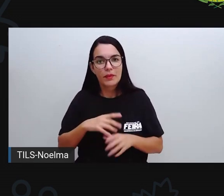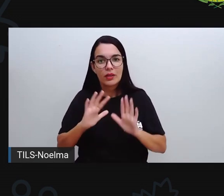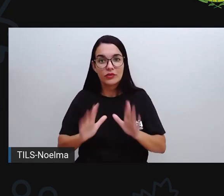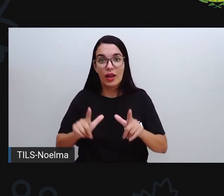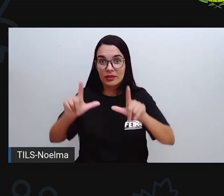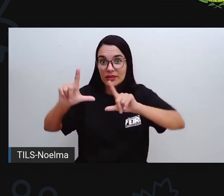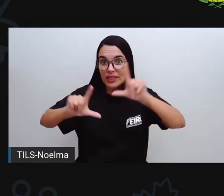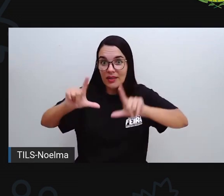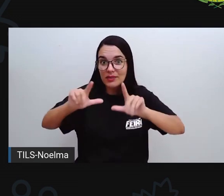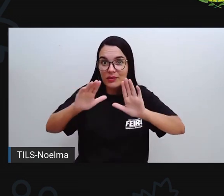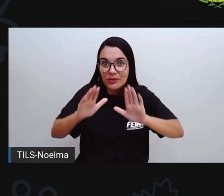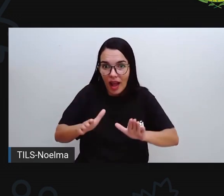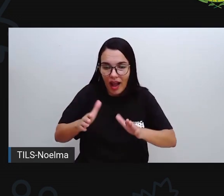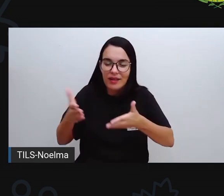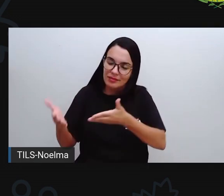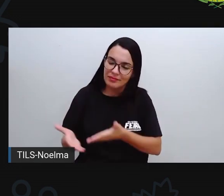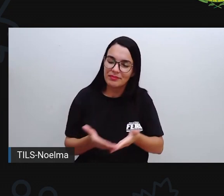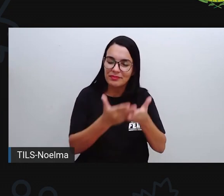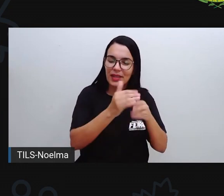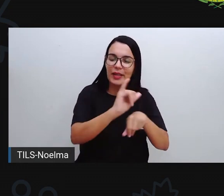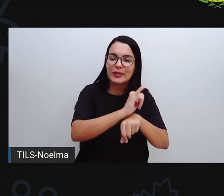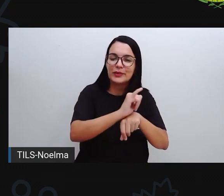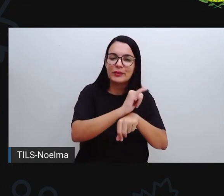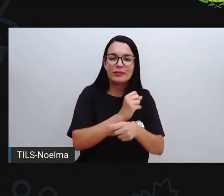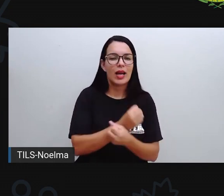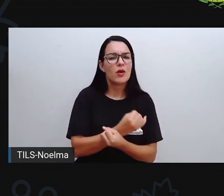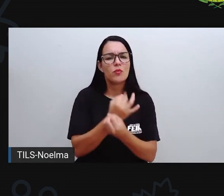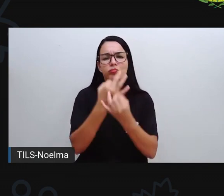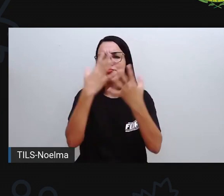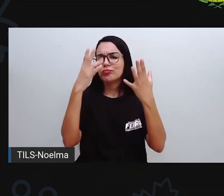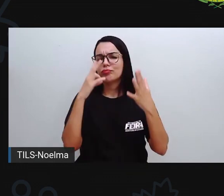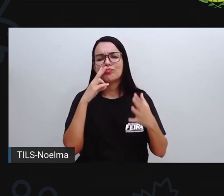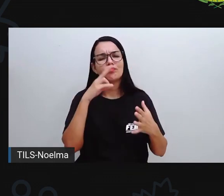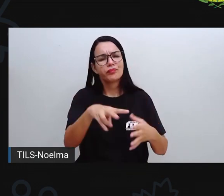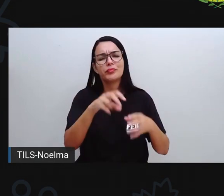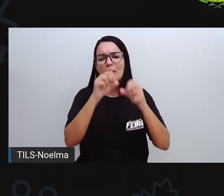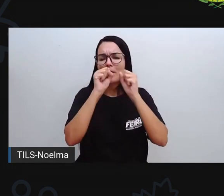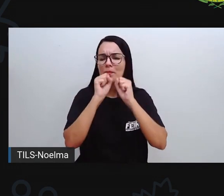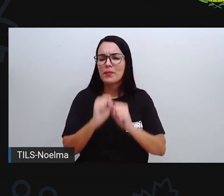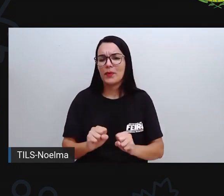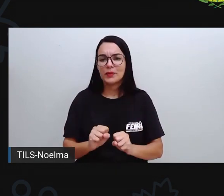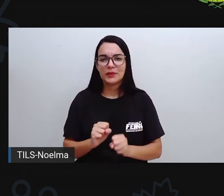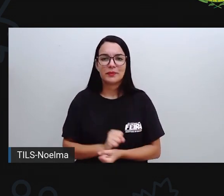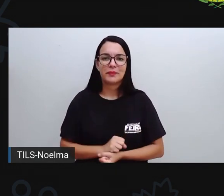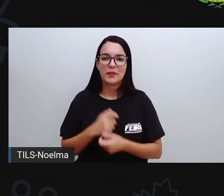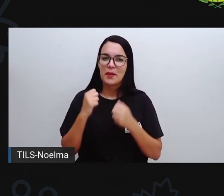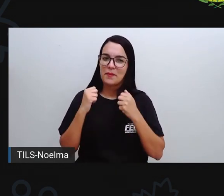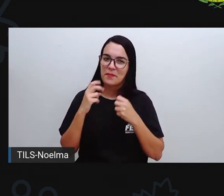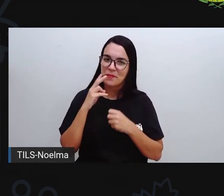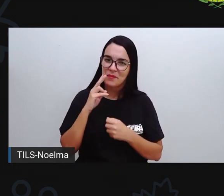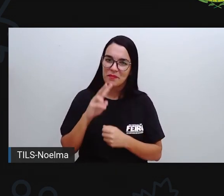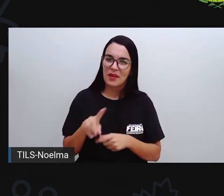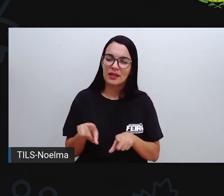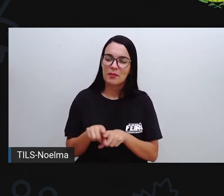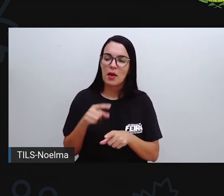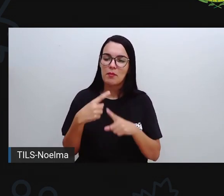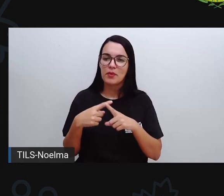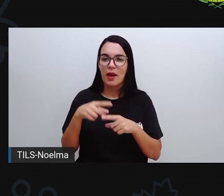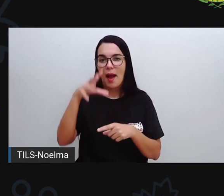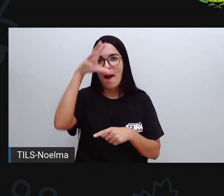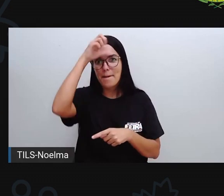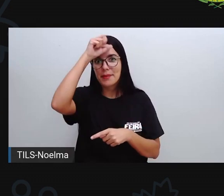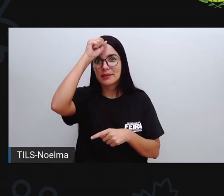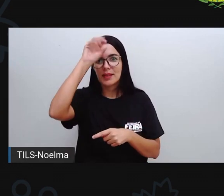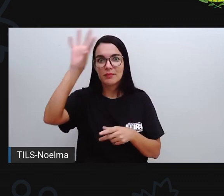para vocês, certo? E assistam quantas vezes vocês quiserem, quantas vezes forem necessárias, até que vocês possam aprender